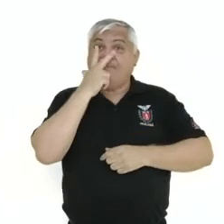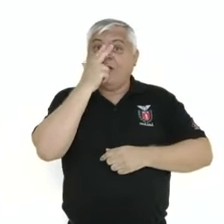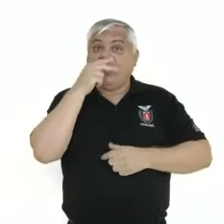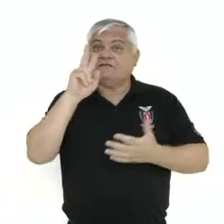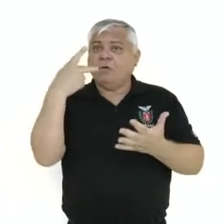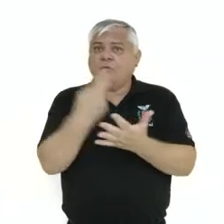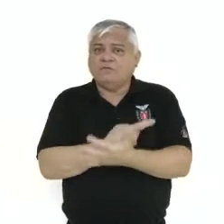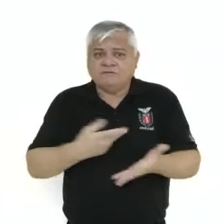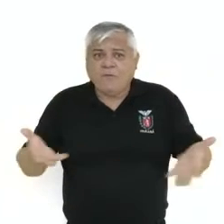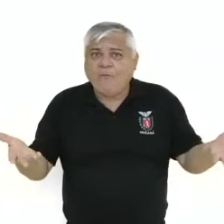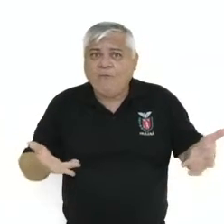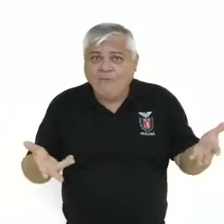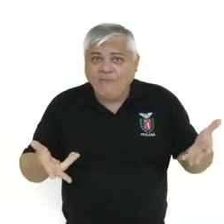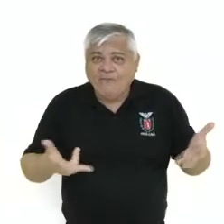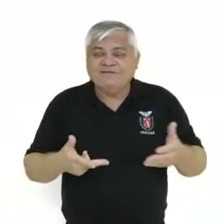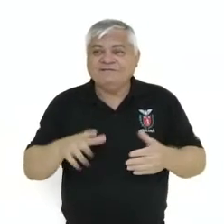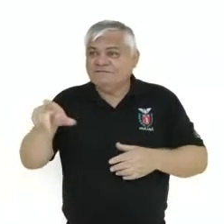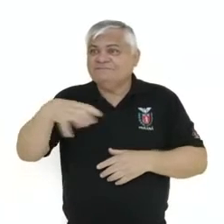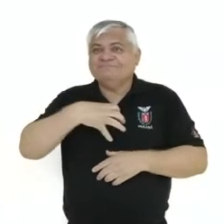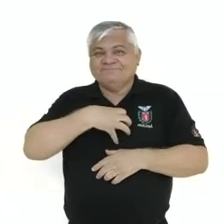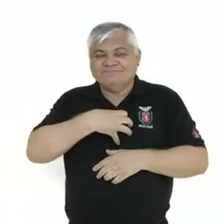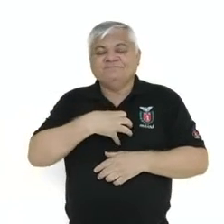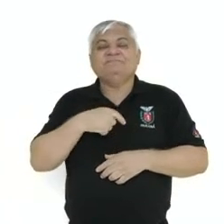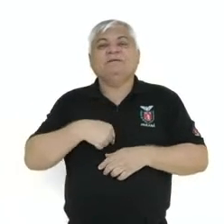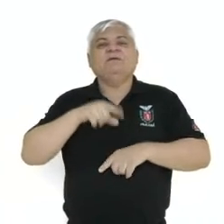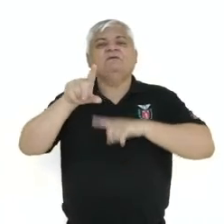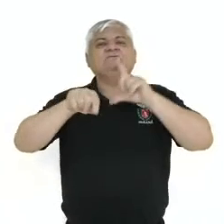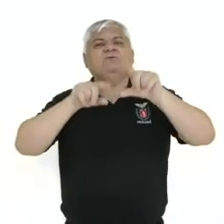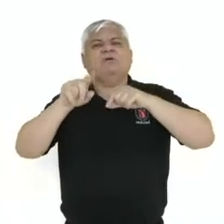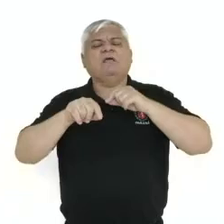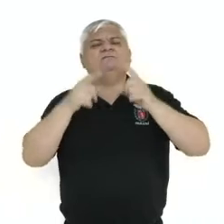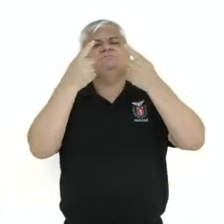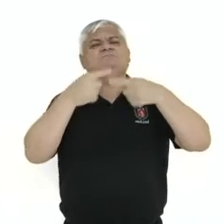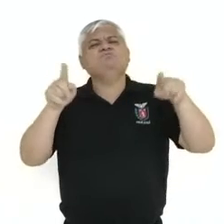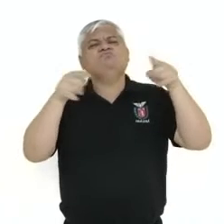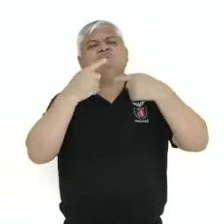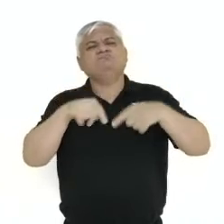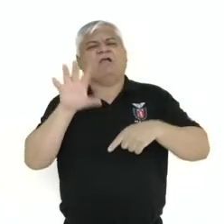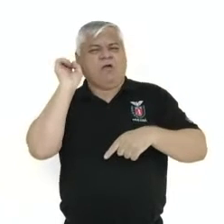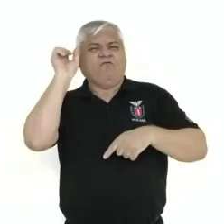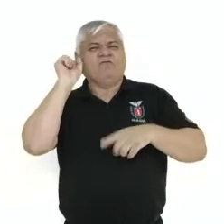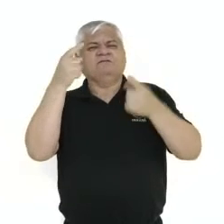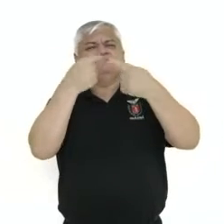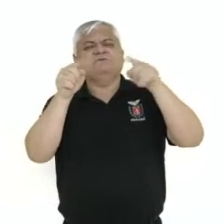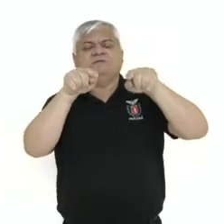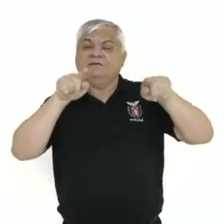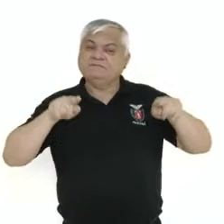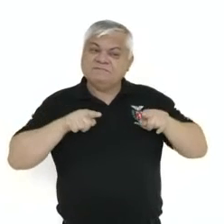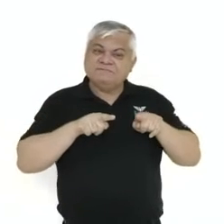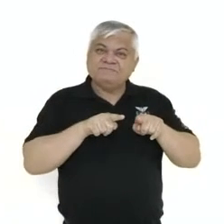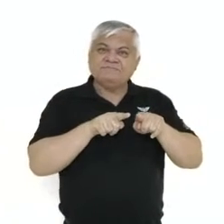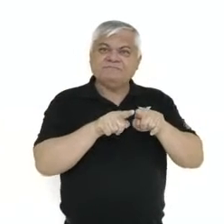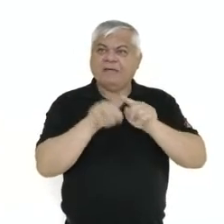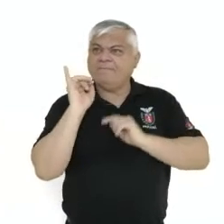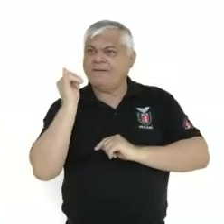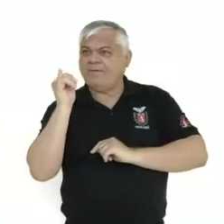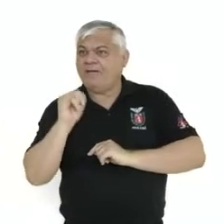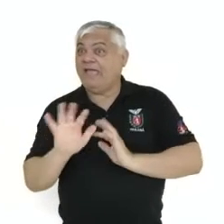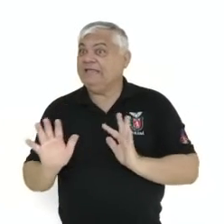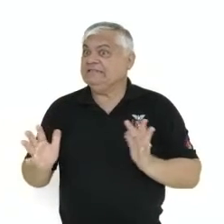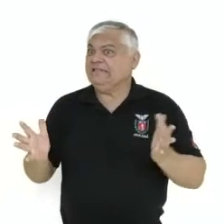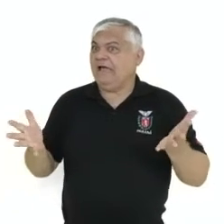esses fatos e, se possível, selecione uma música que pode servir ali para acompanhar alguns momentos